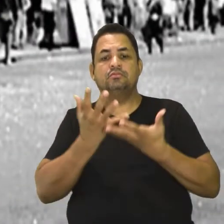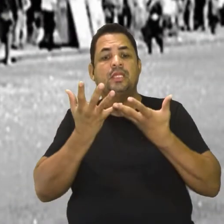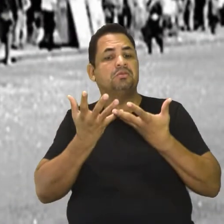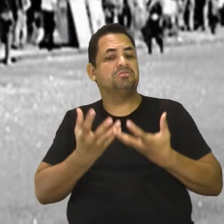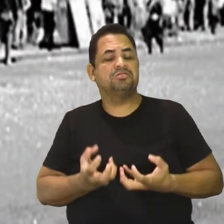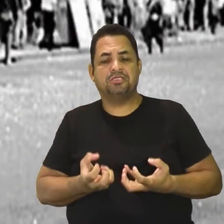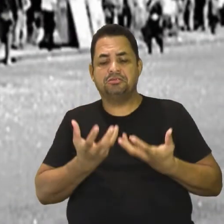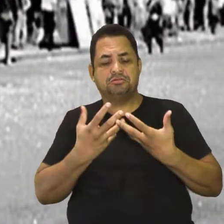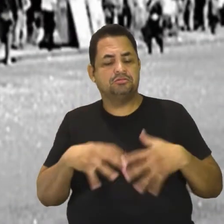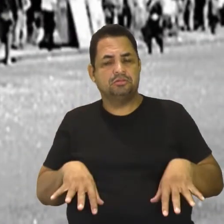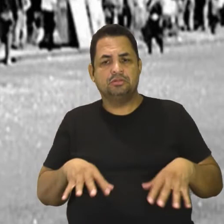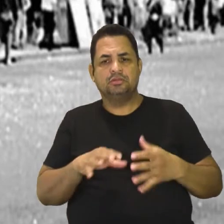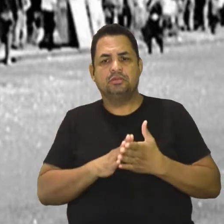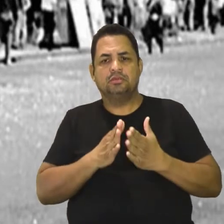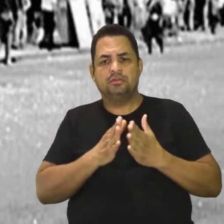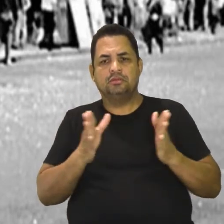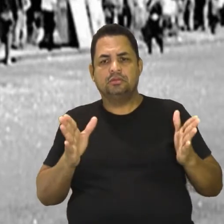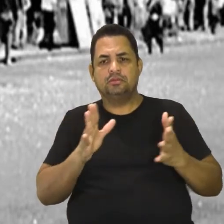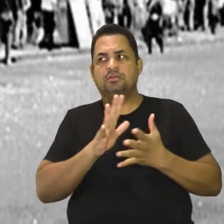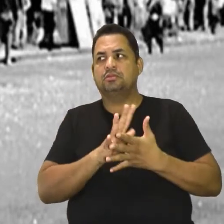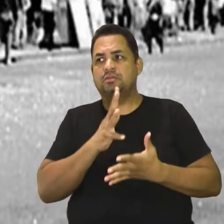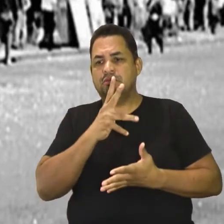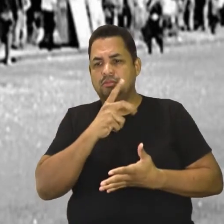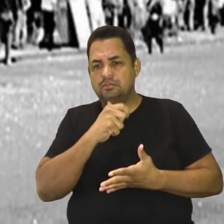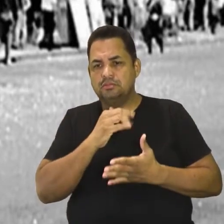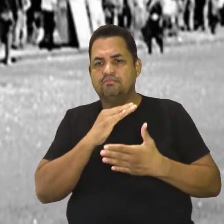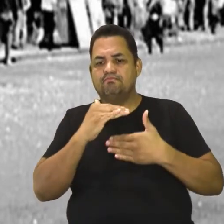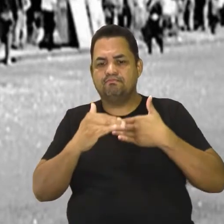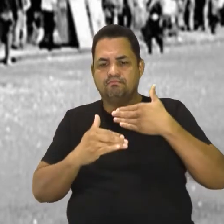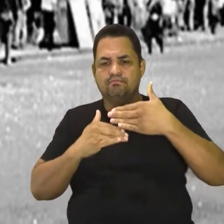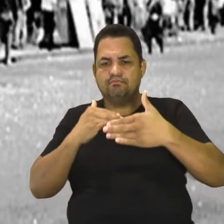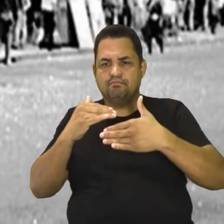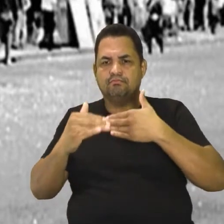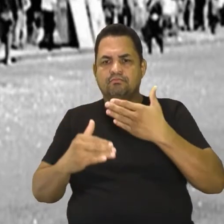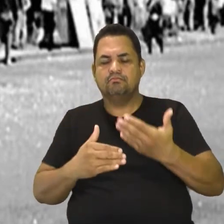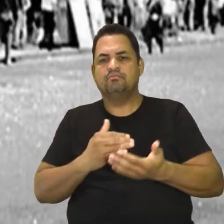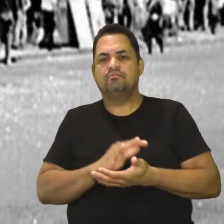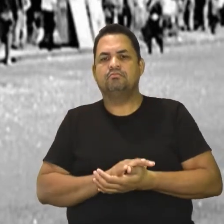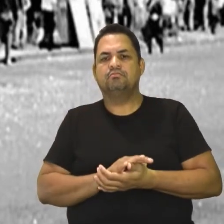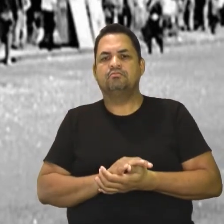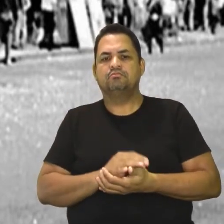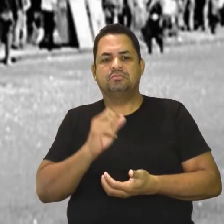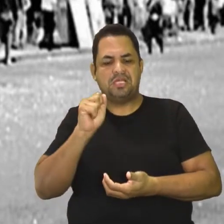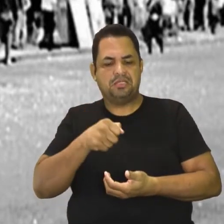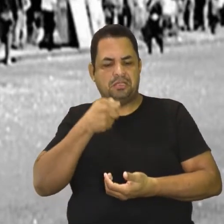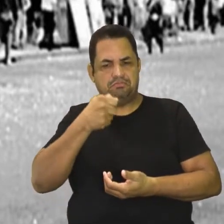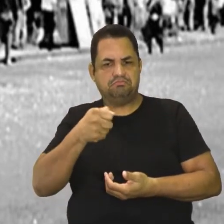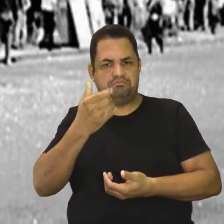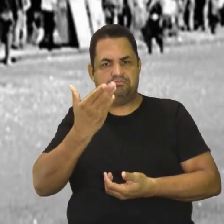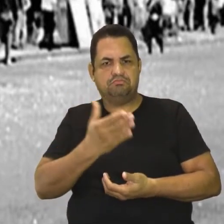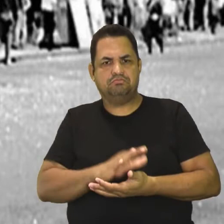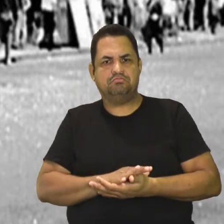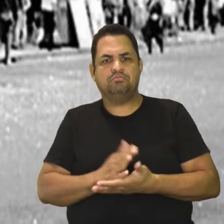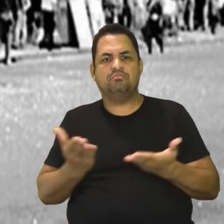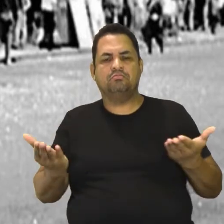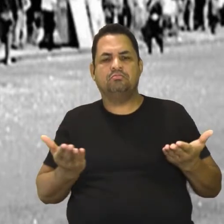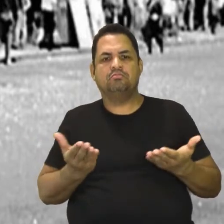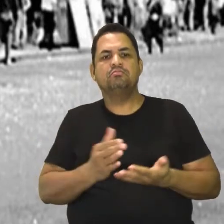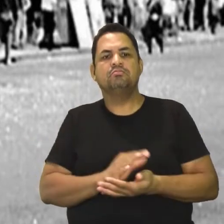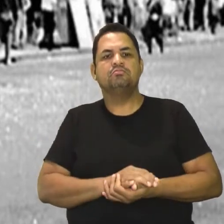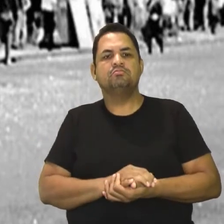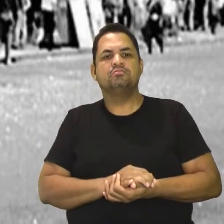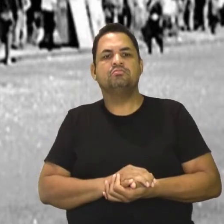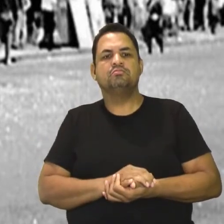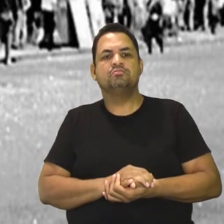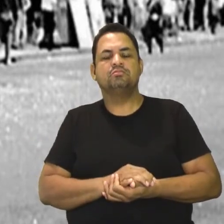aceitando essa abertura lenta, gradual e segura. O cacetete ainda está seguro na mão. O cacetete ainda queria